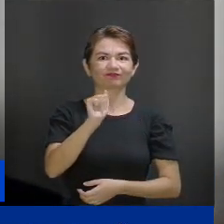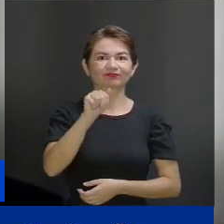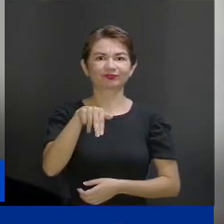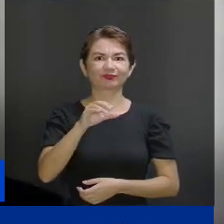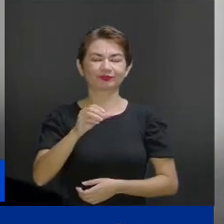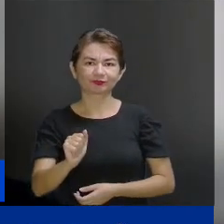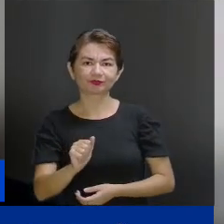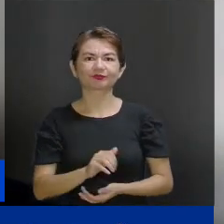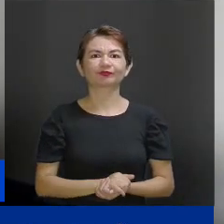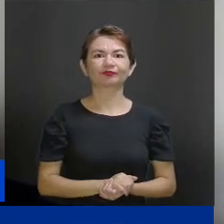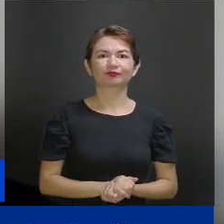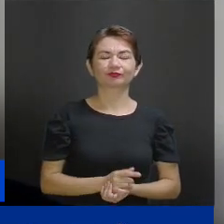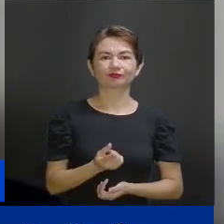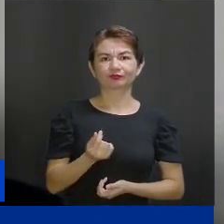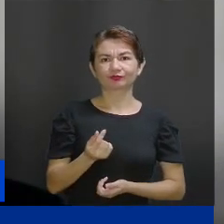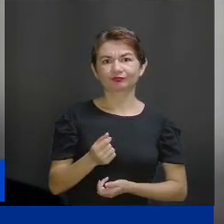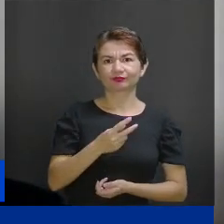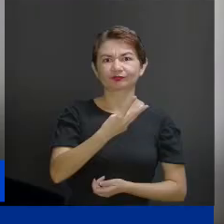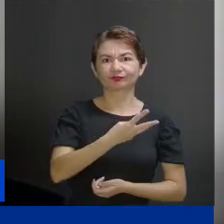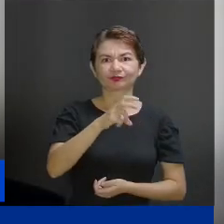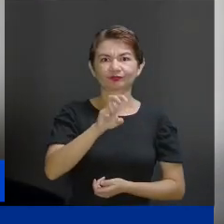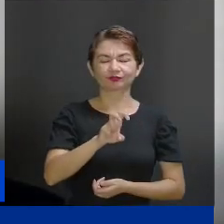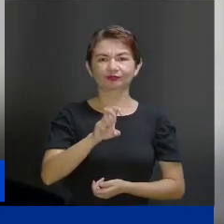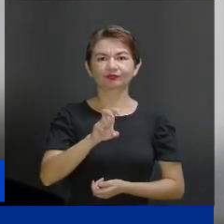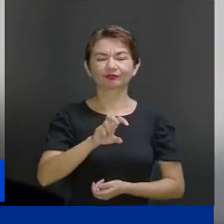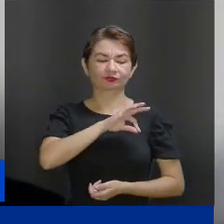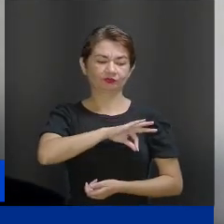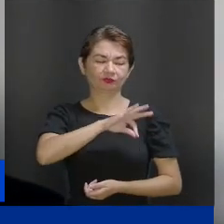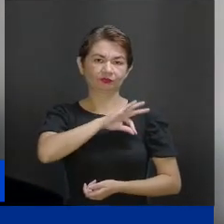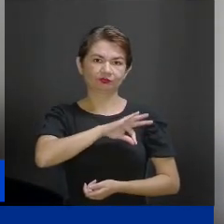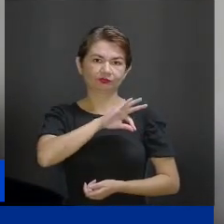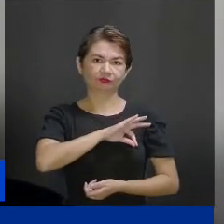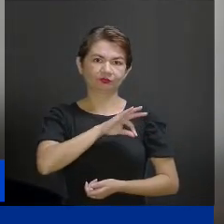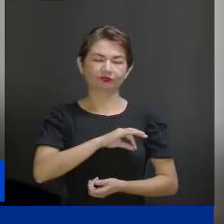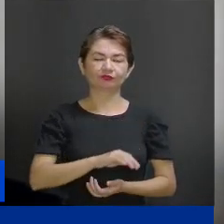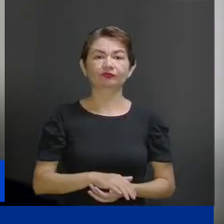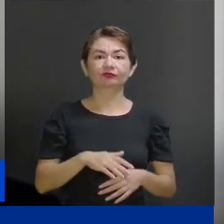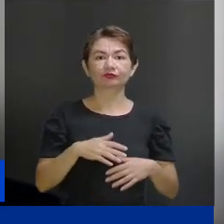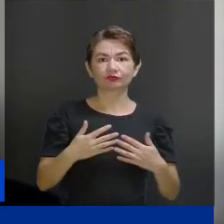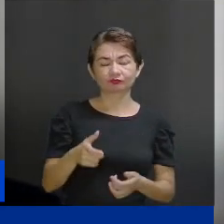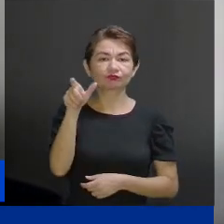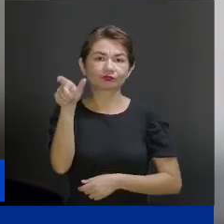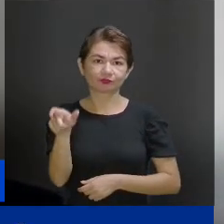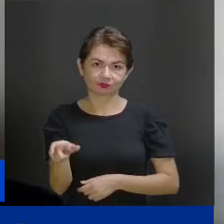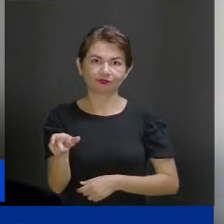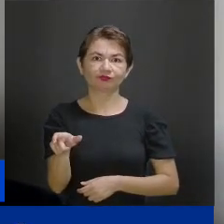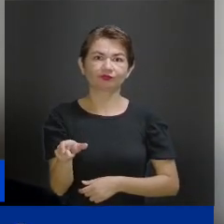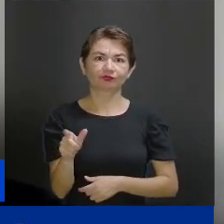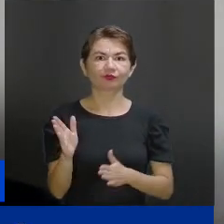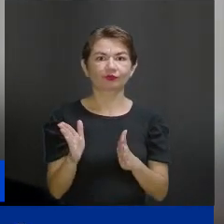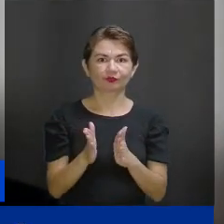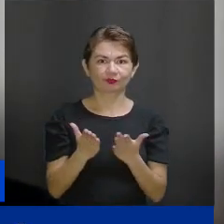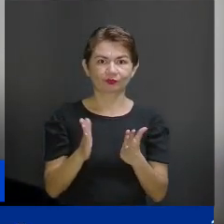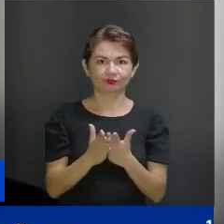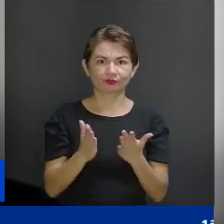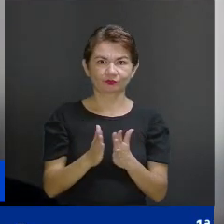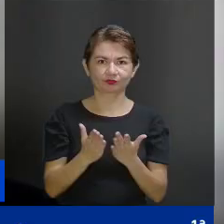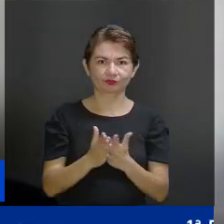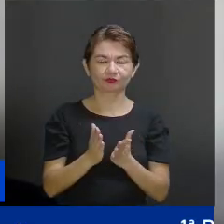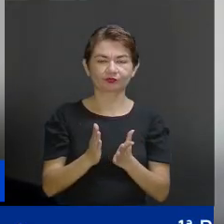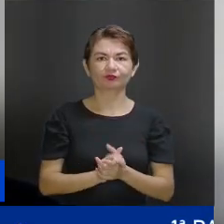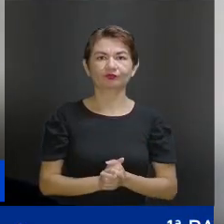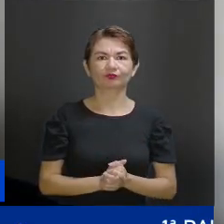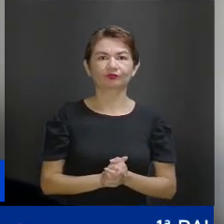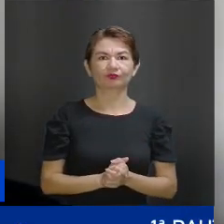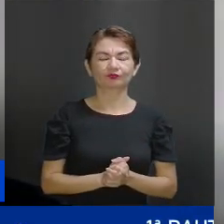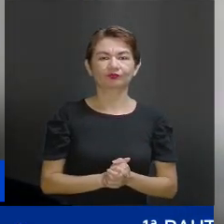fiança, arbitrada no montante de 35 salários mínimos. Aduziu que o paciente é pobre na acepção